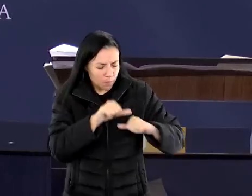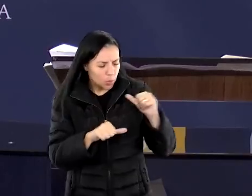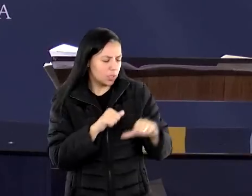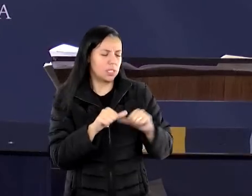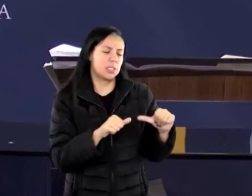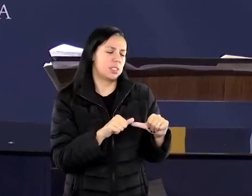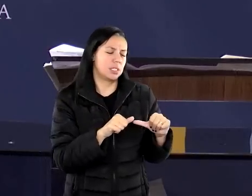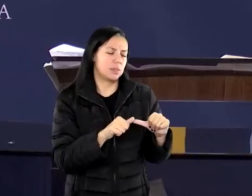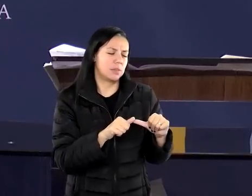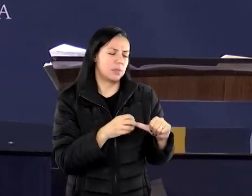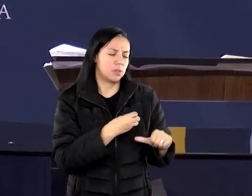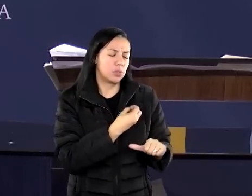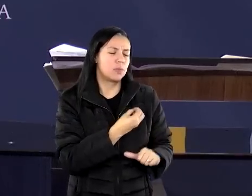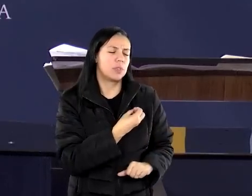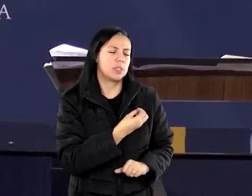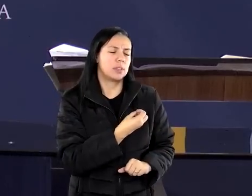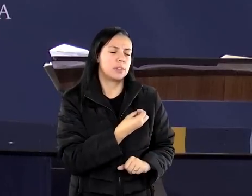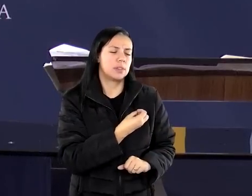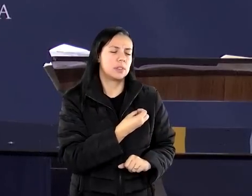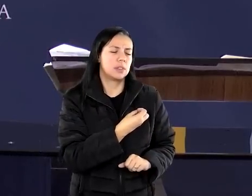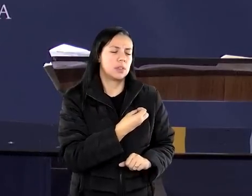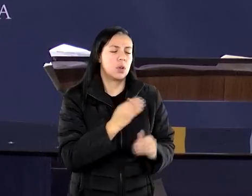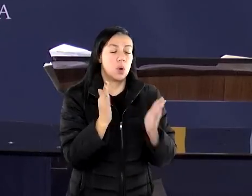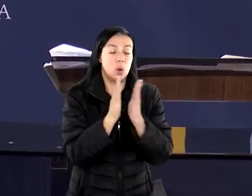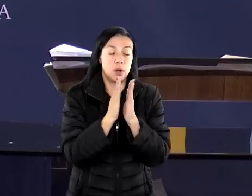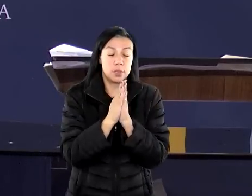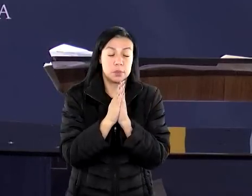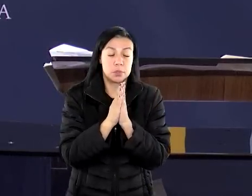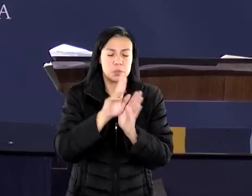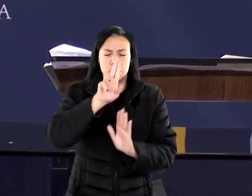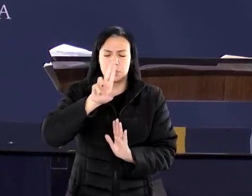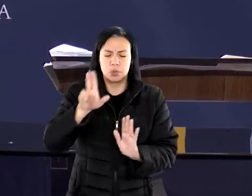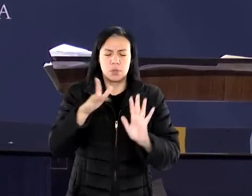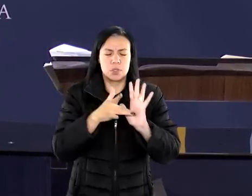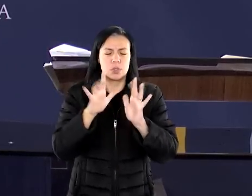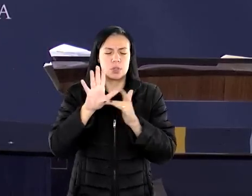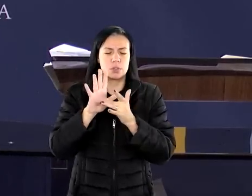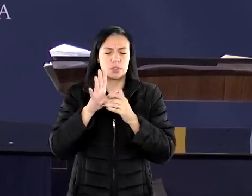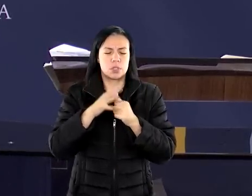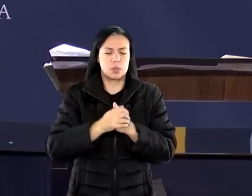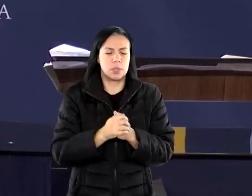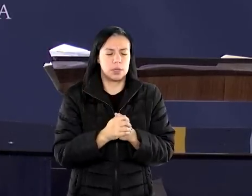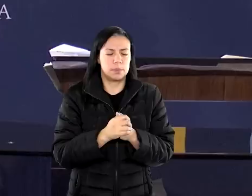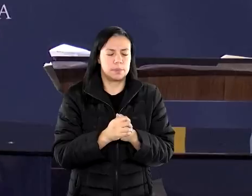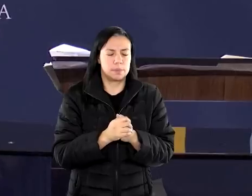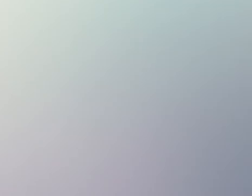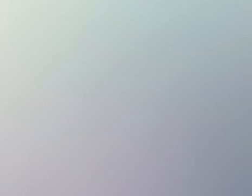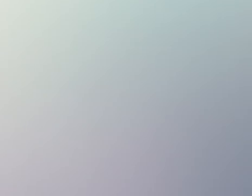na vida de cada um aqui. Nós oramos em nome de Jesus. Amém.